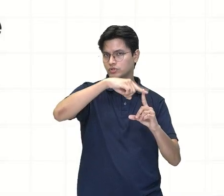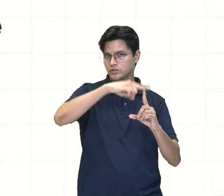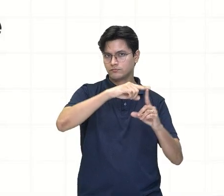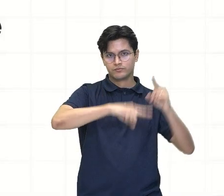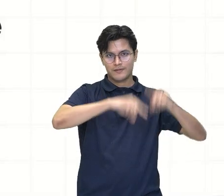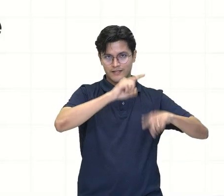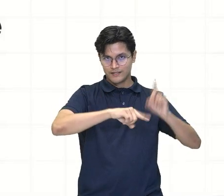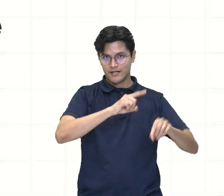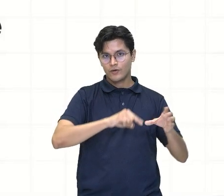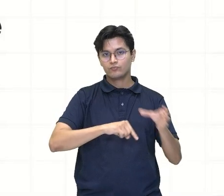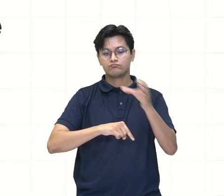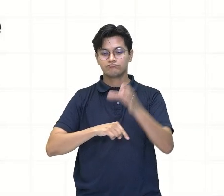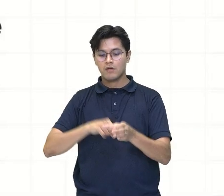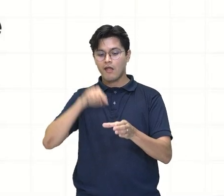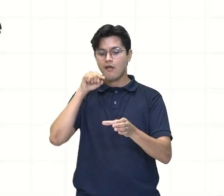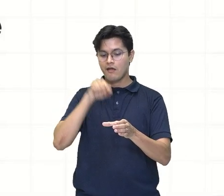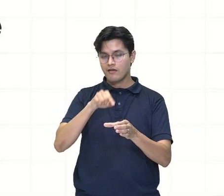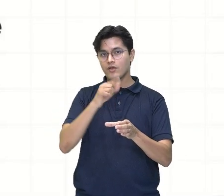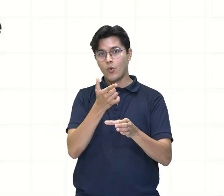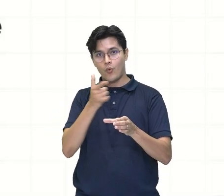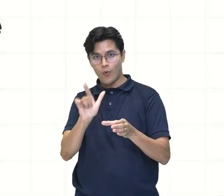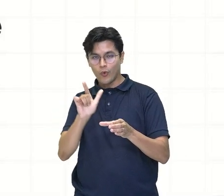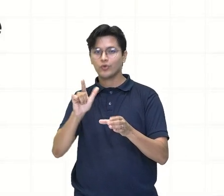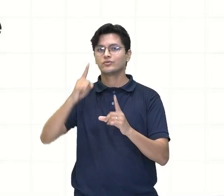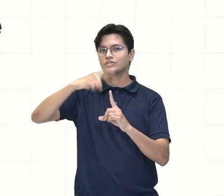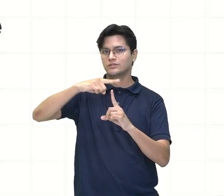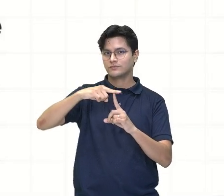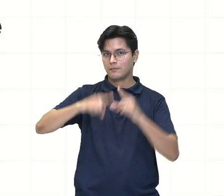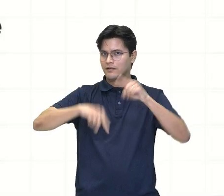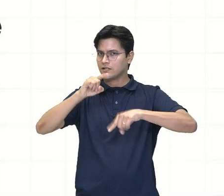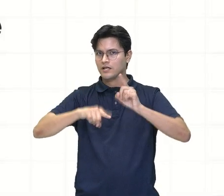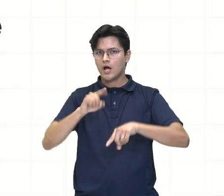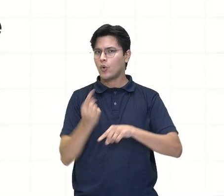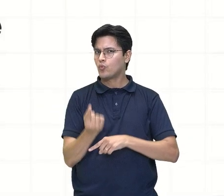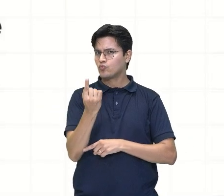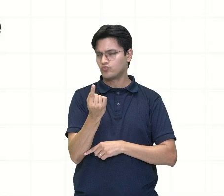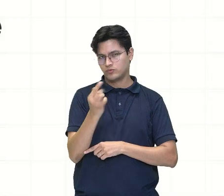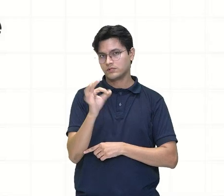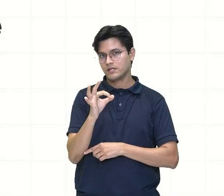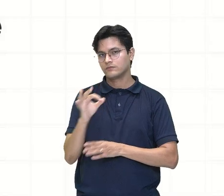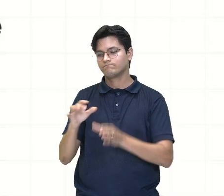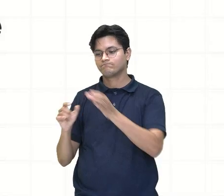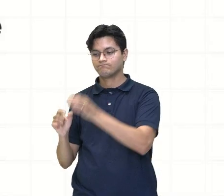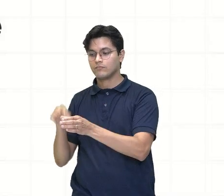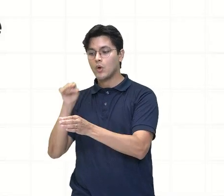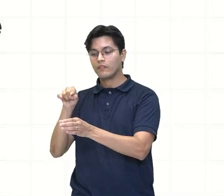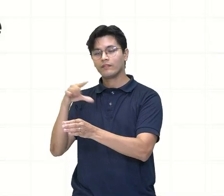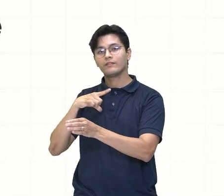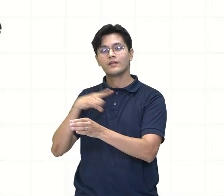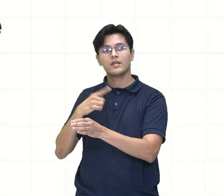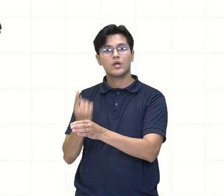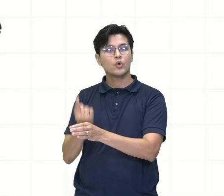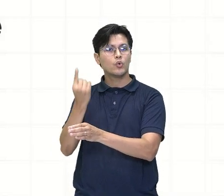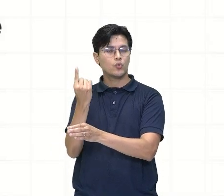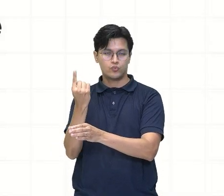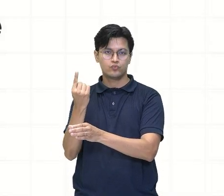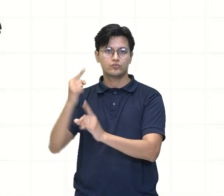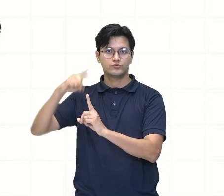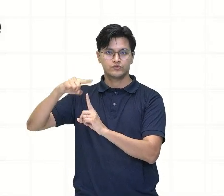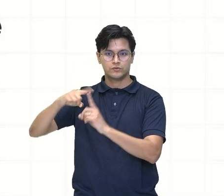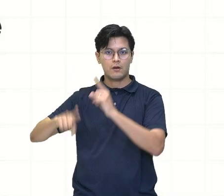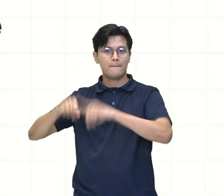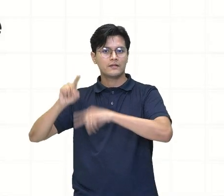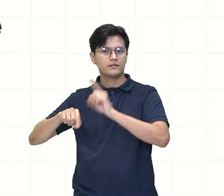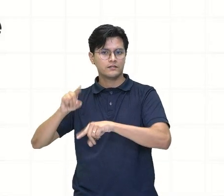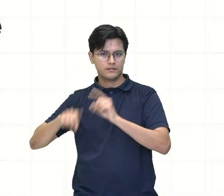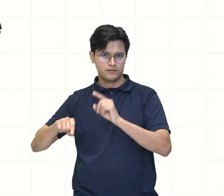o mesmo número de itens. Então, por exemplo, sobrou, professor, um marcador de um, com mais